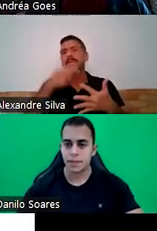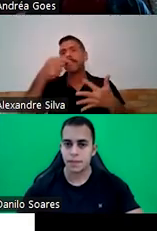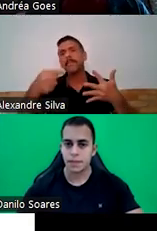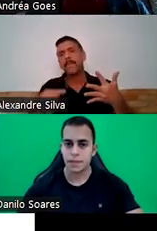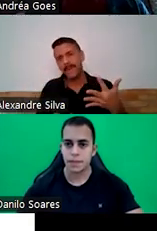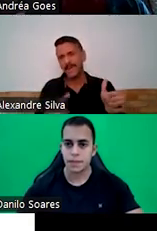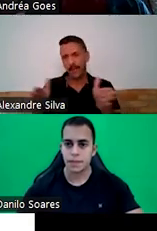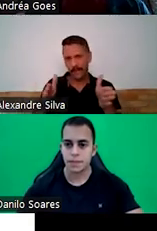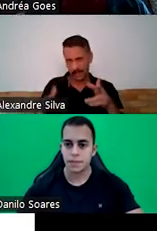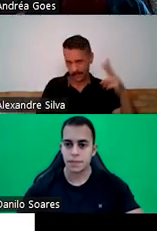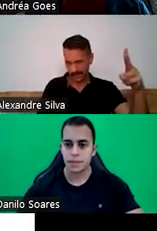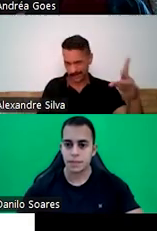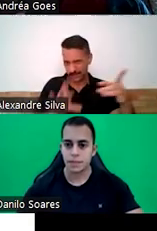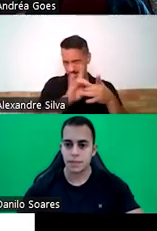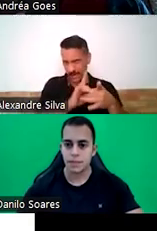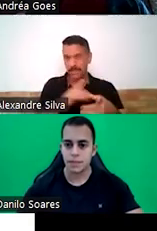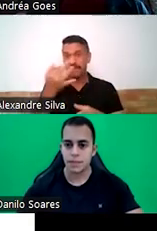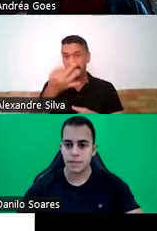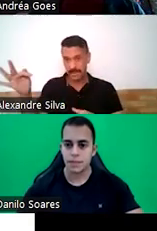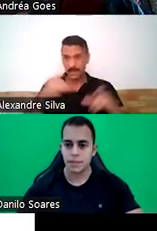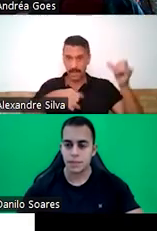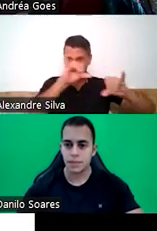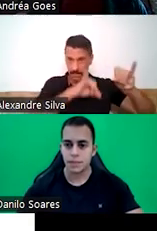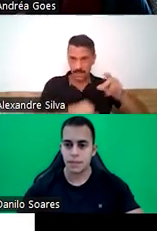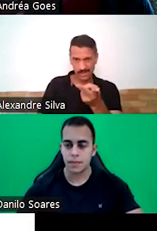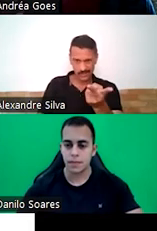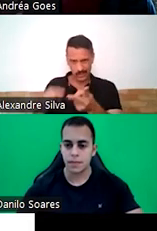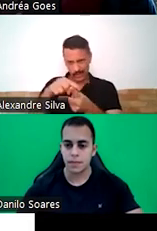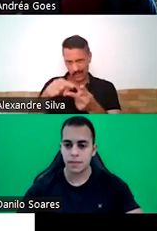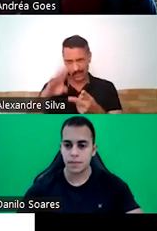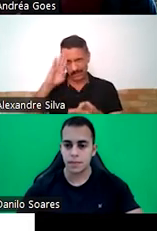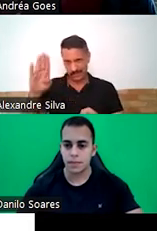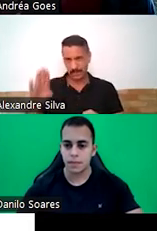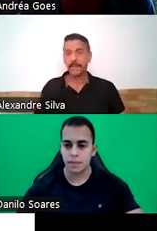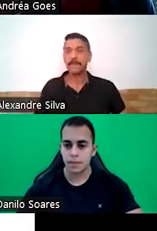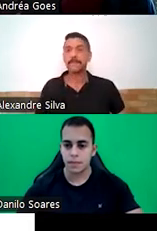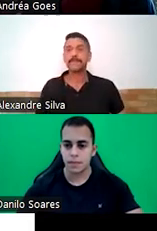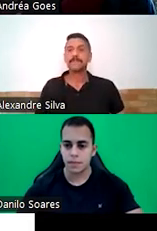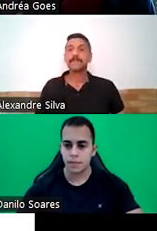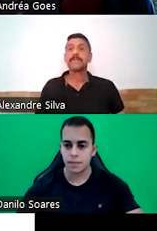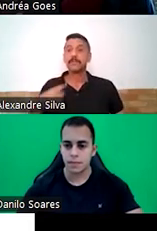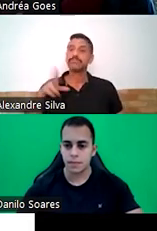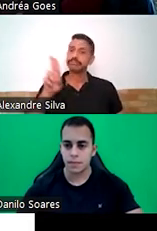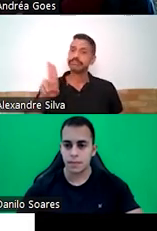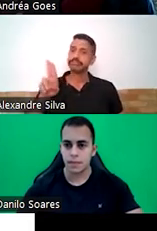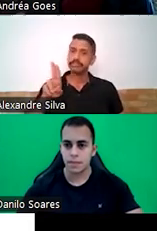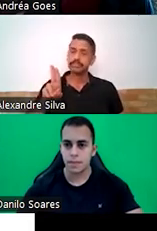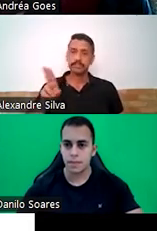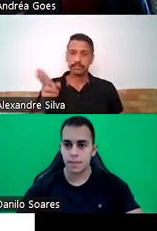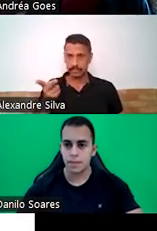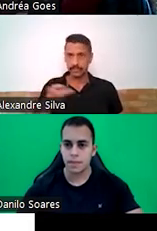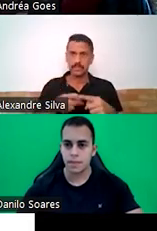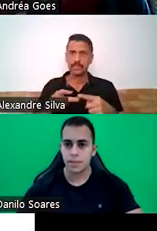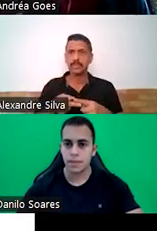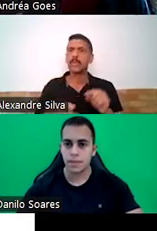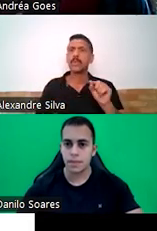época relacionados à física e à química, principalmente, e a gente se utiliza disso para como se